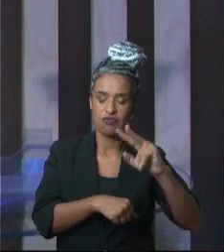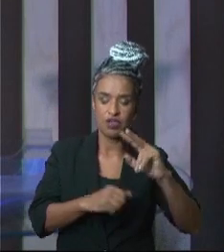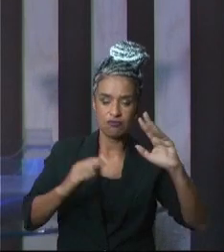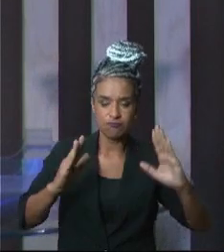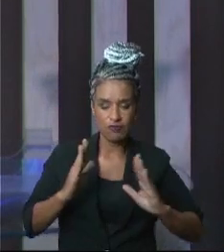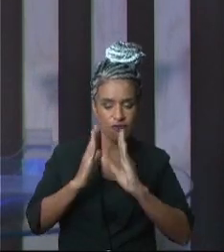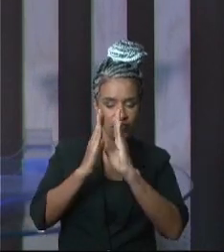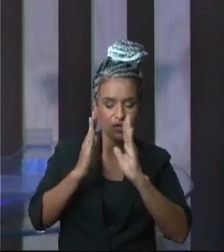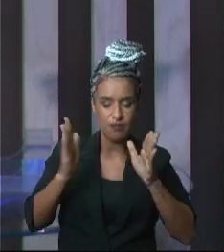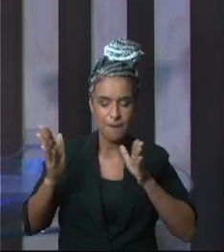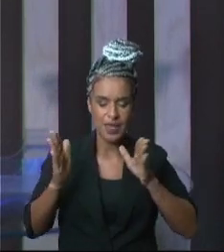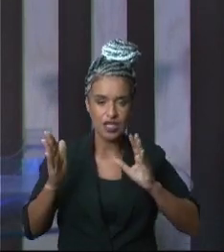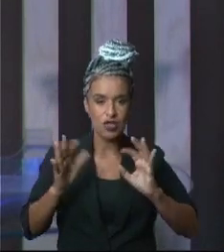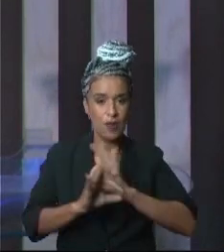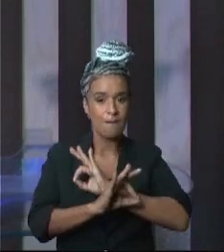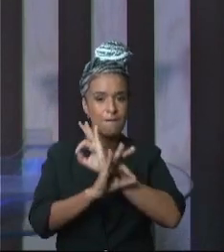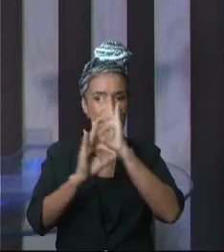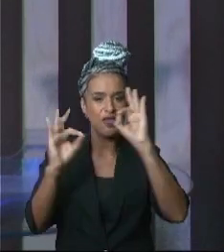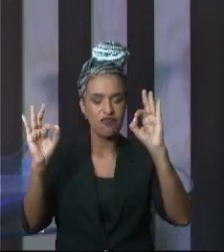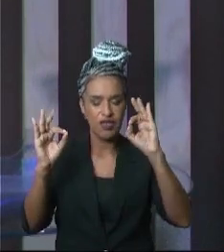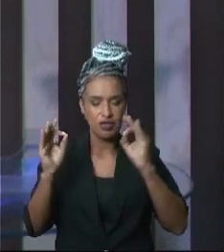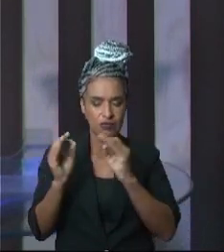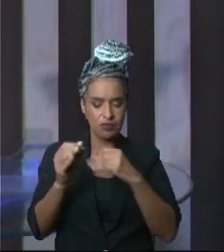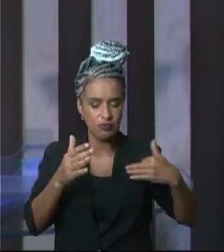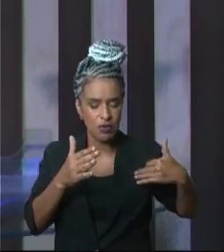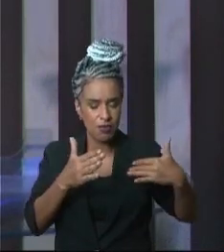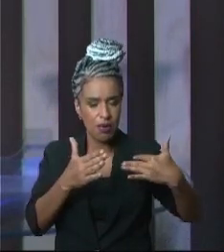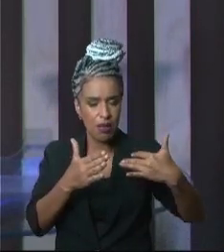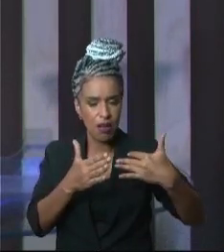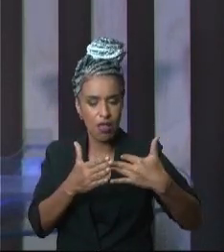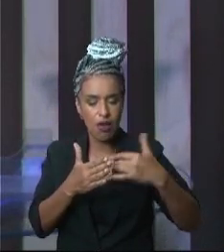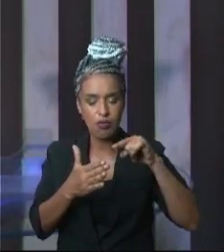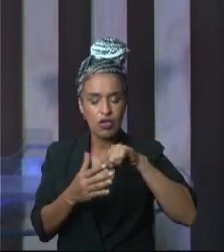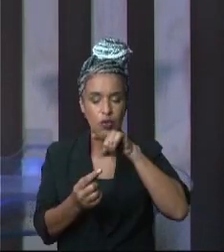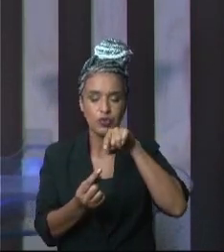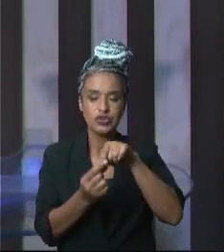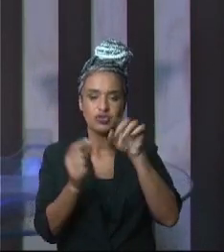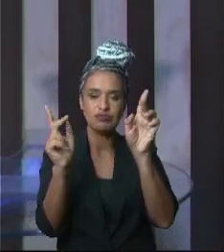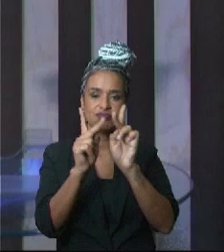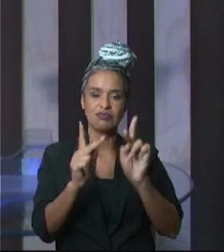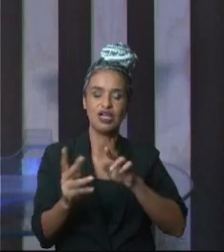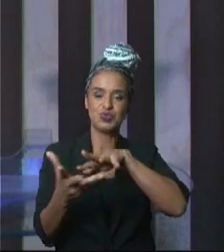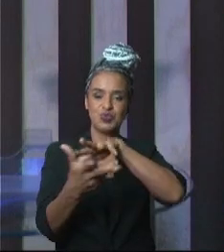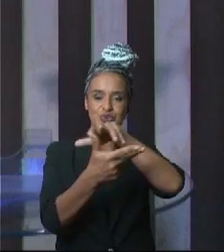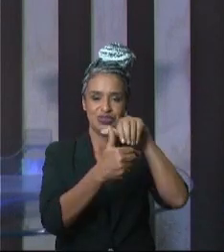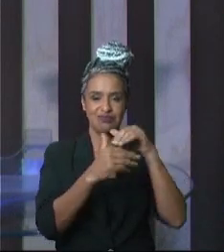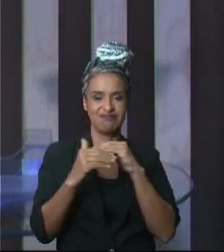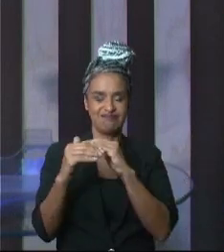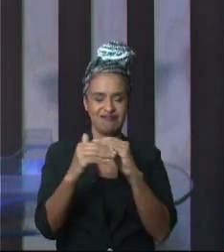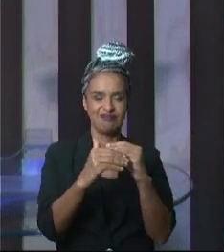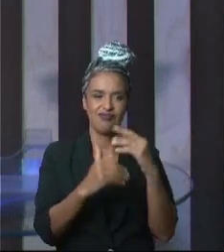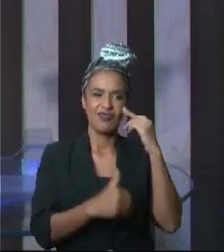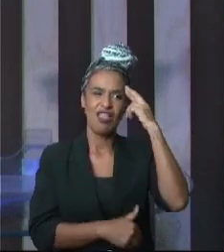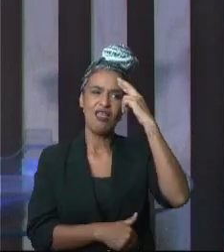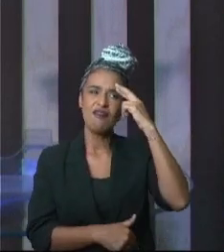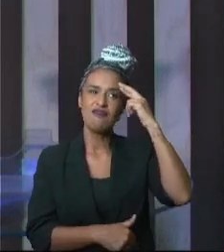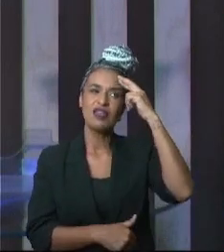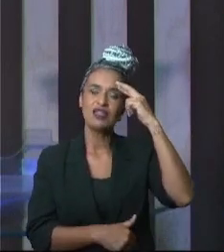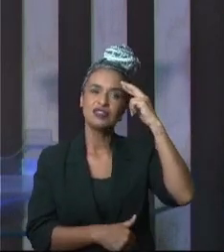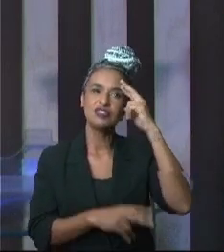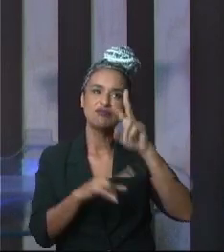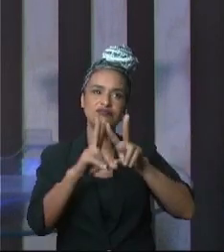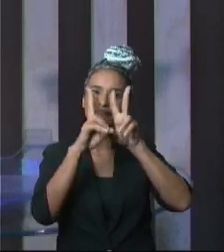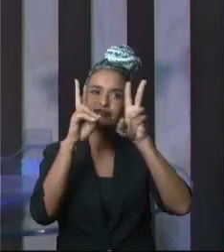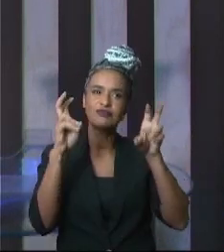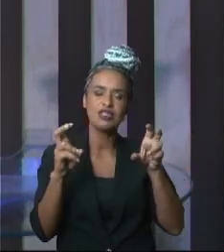o longo caminho para a paz global. Acho que é importante a gente refletir sobre essa ideia de tempestade